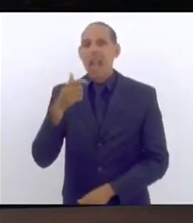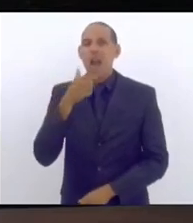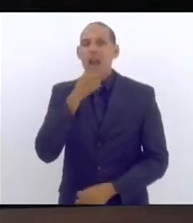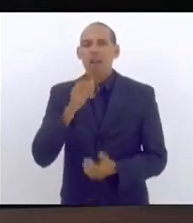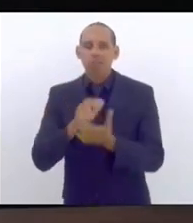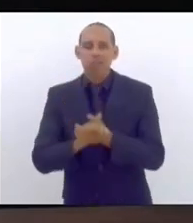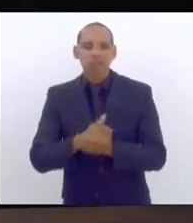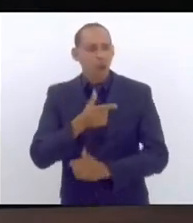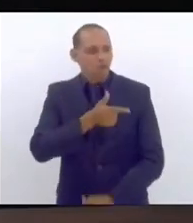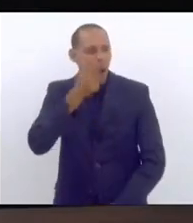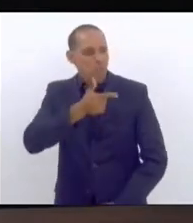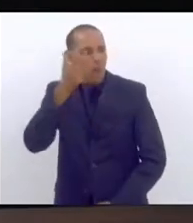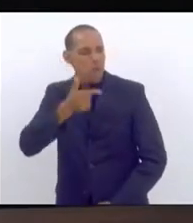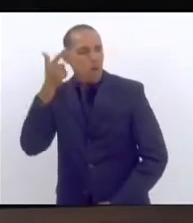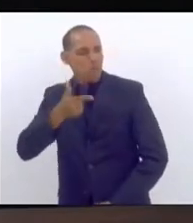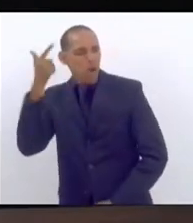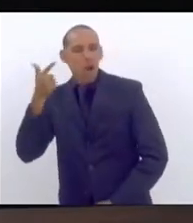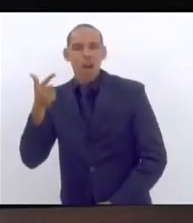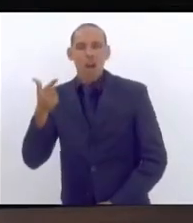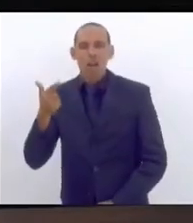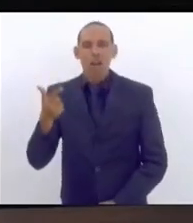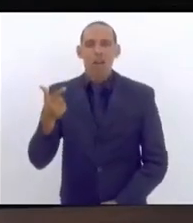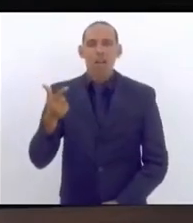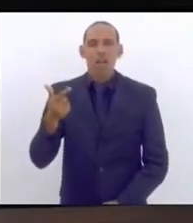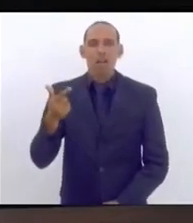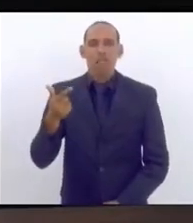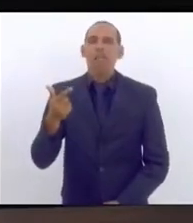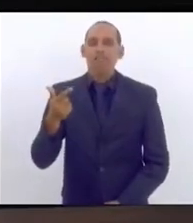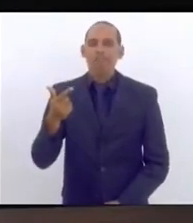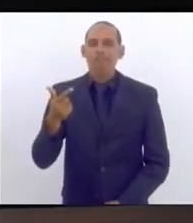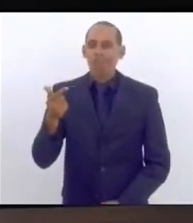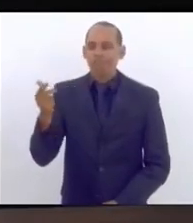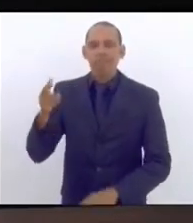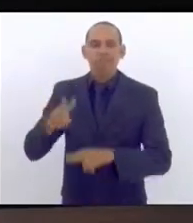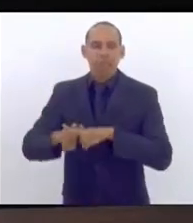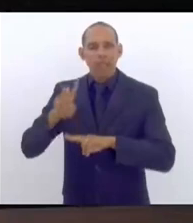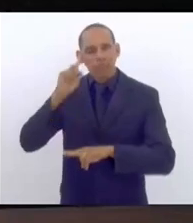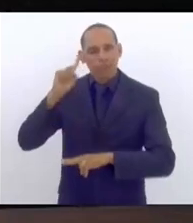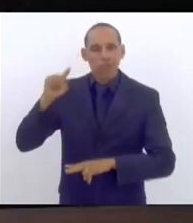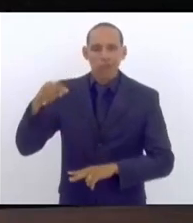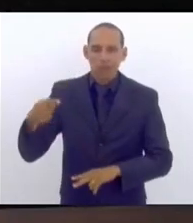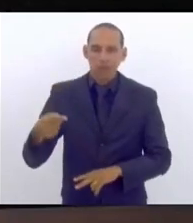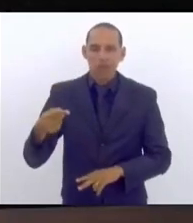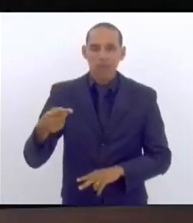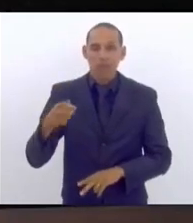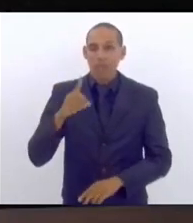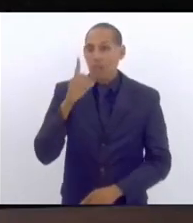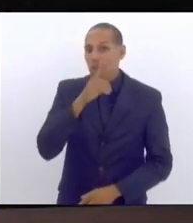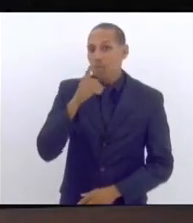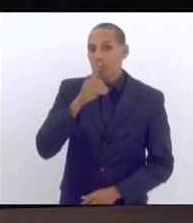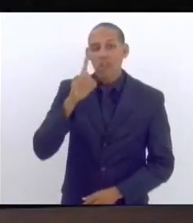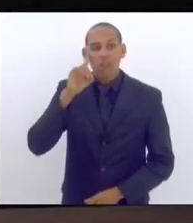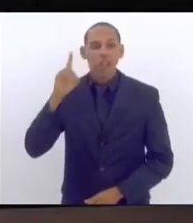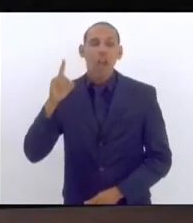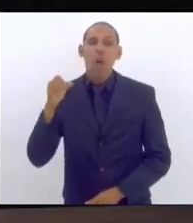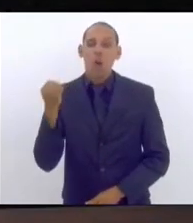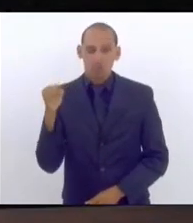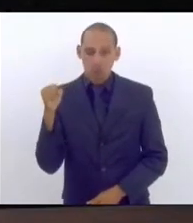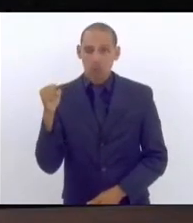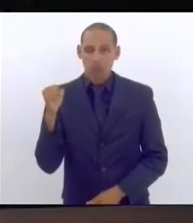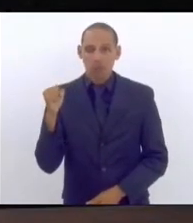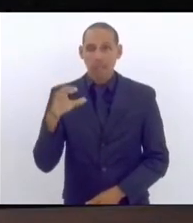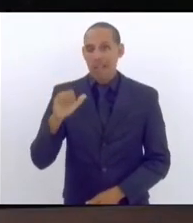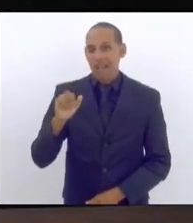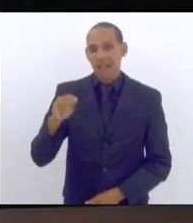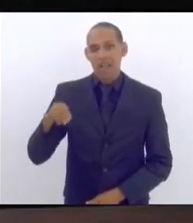com 4 tiros e que foi preso no dia seguinte. No domingo, dia 8,